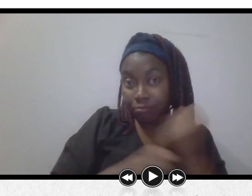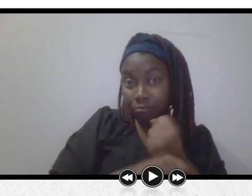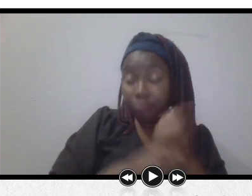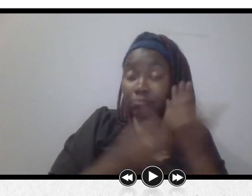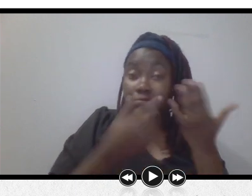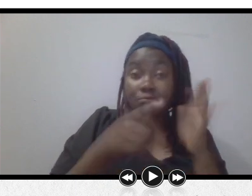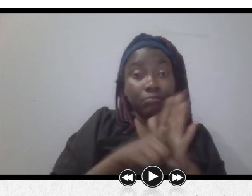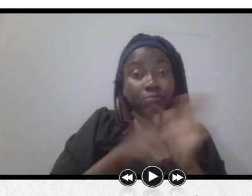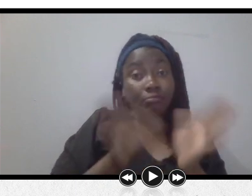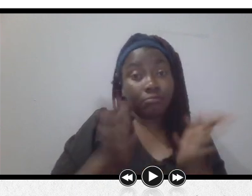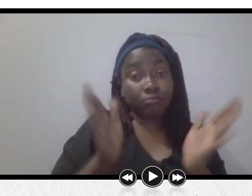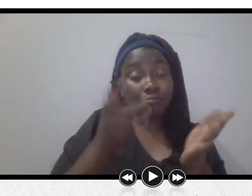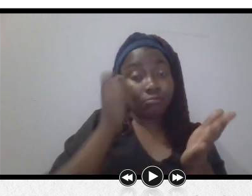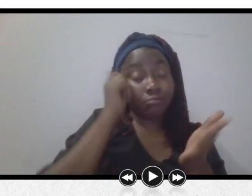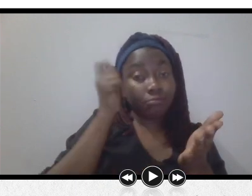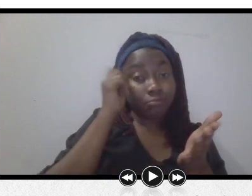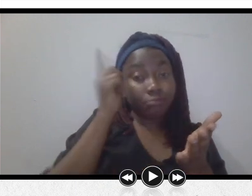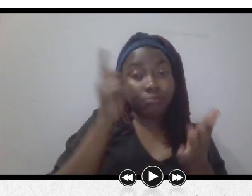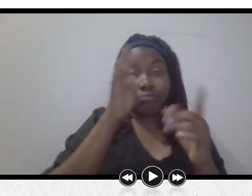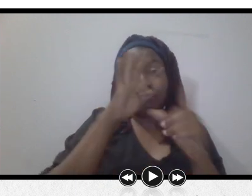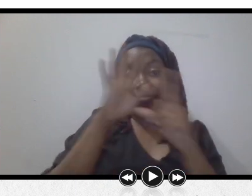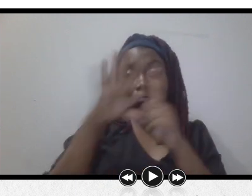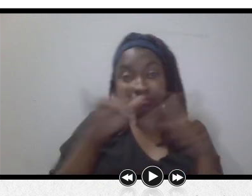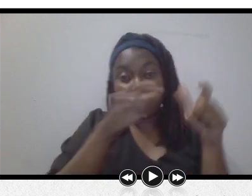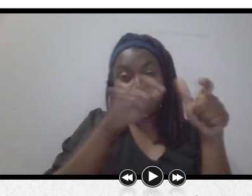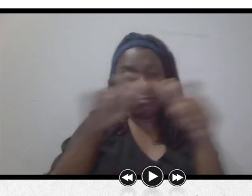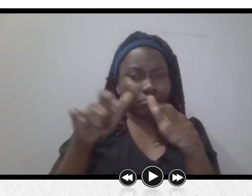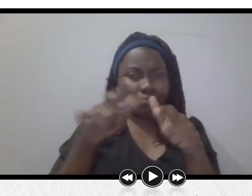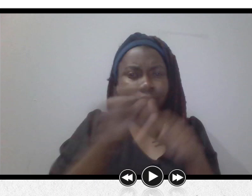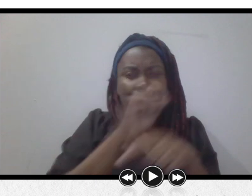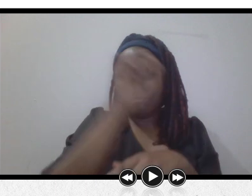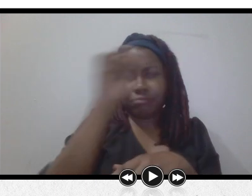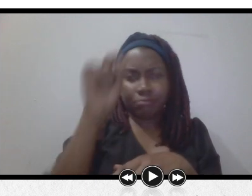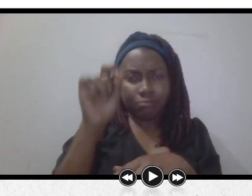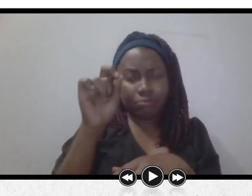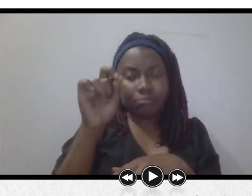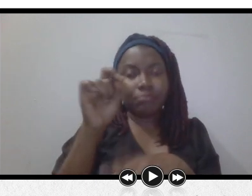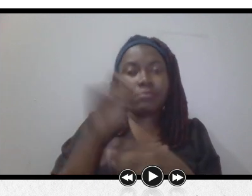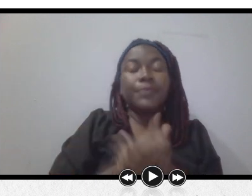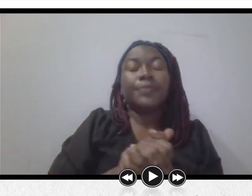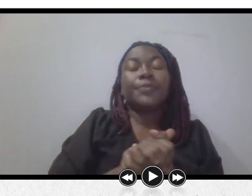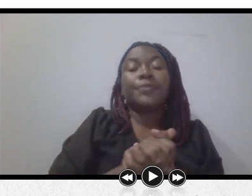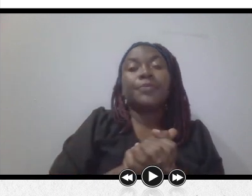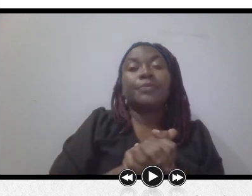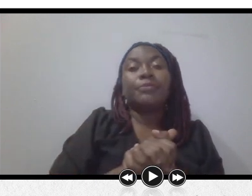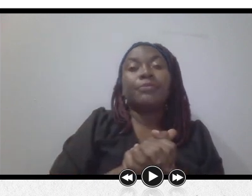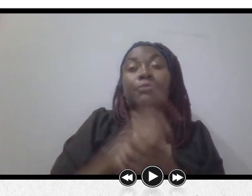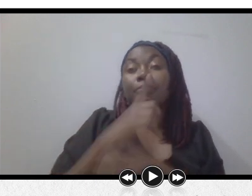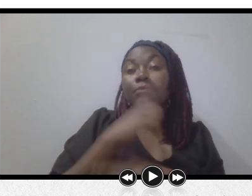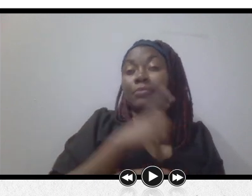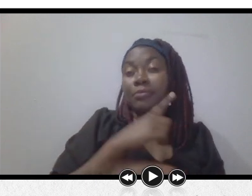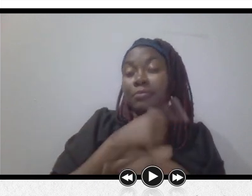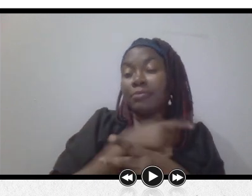a lei incentiva essa ideia de regionalização, né, de várias cidades se unindo. Temos ainda uma